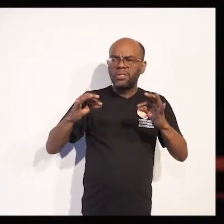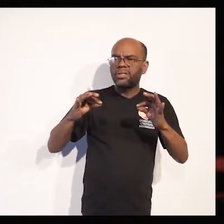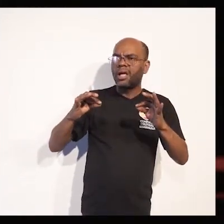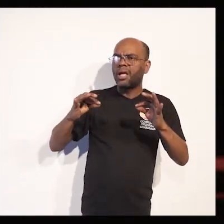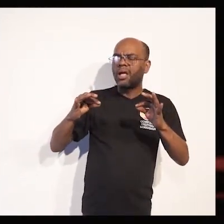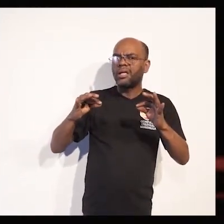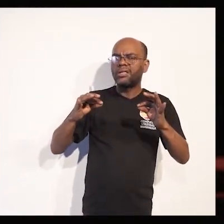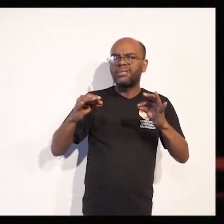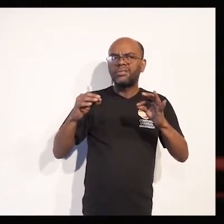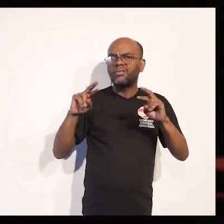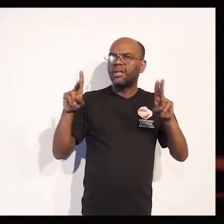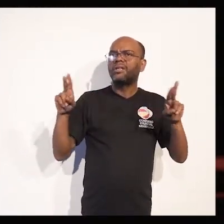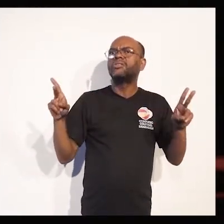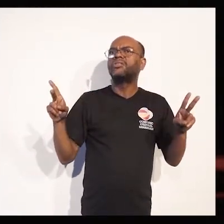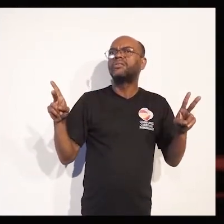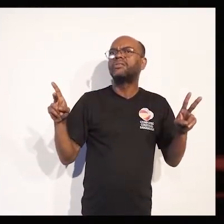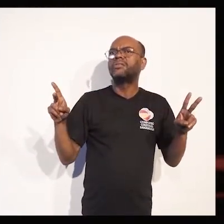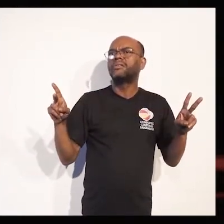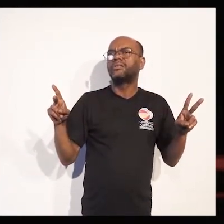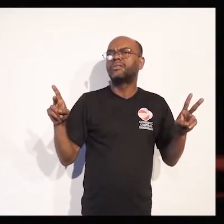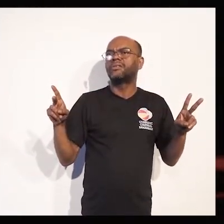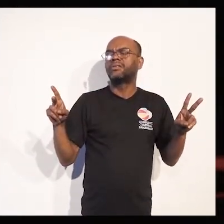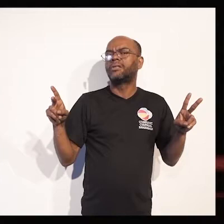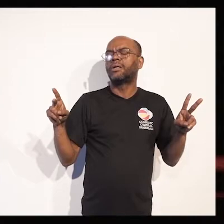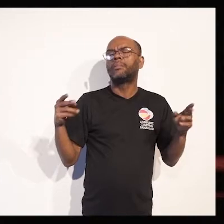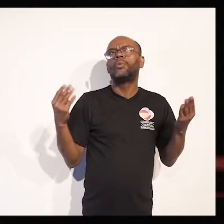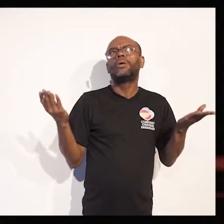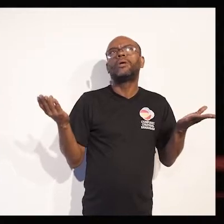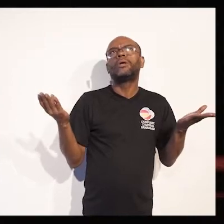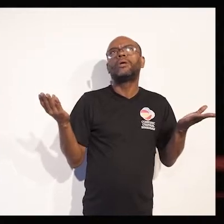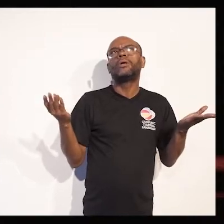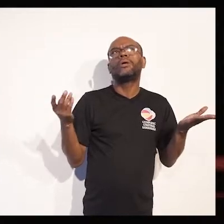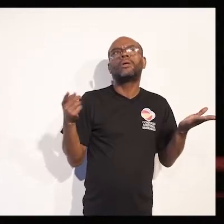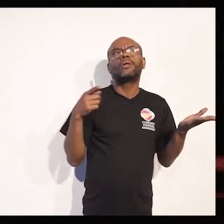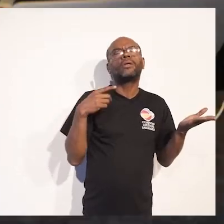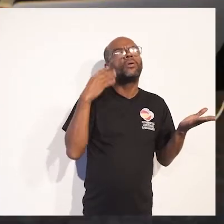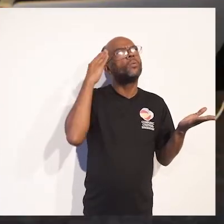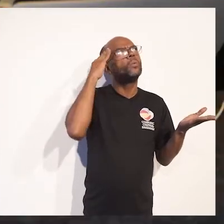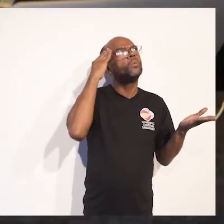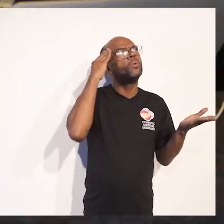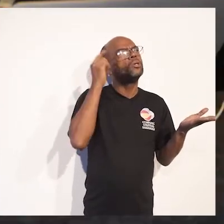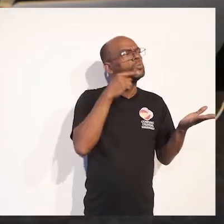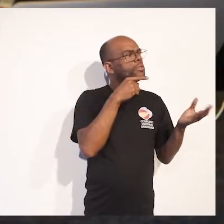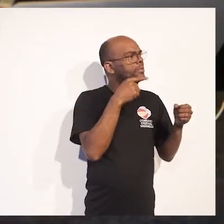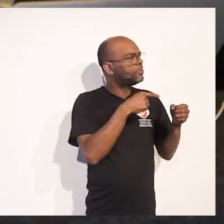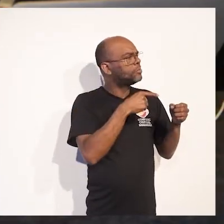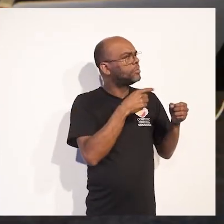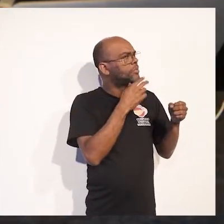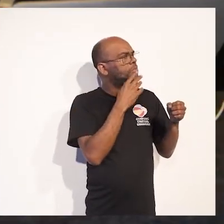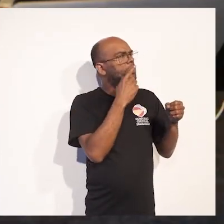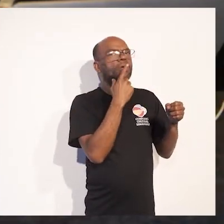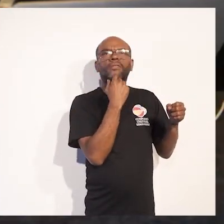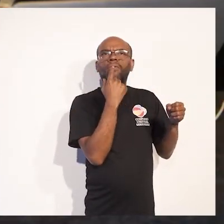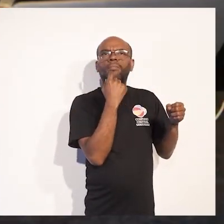Então, por que então que eu acho que esse objeto é vermelho? Porque a luz branca, a